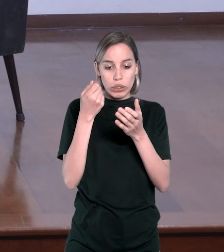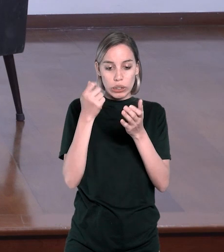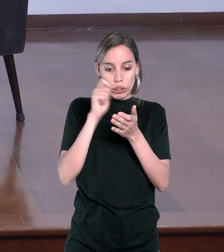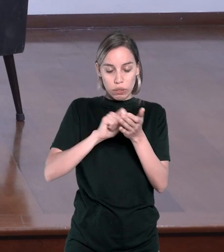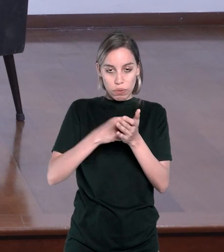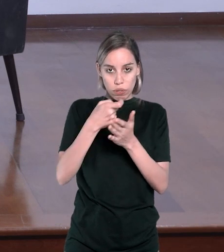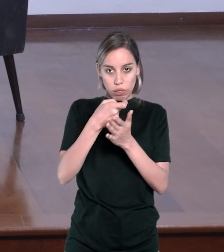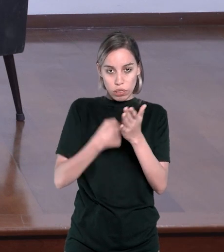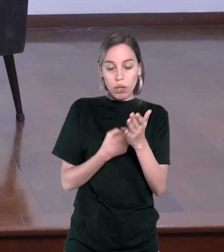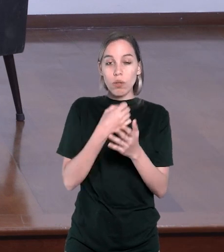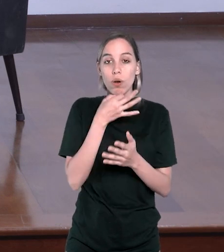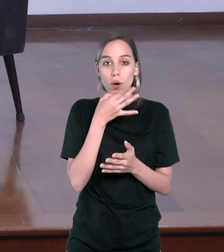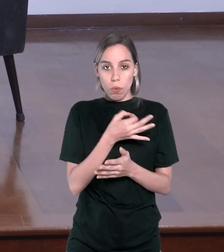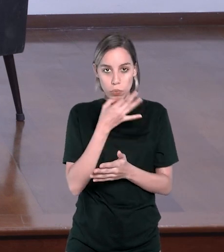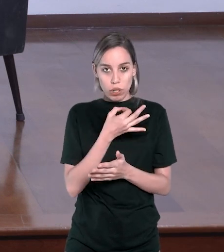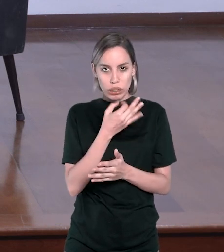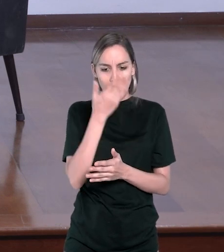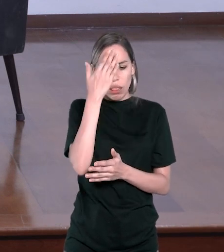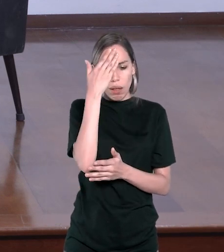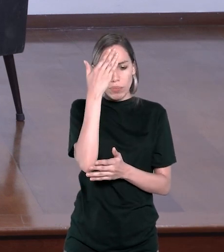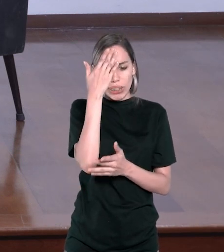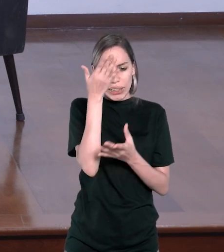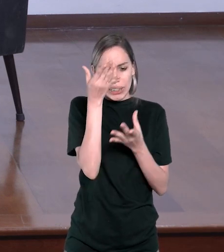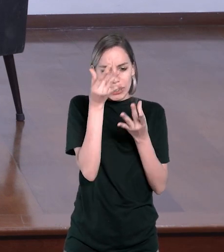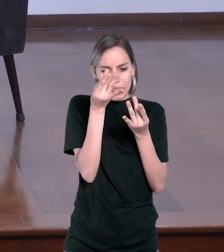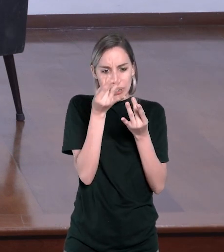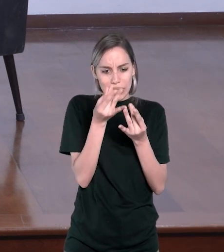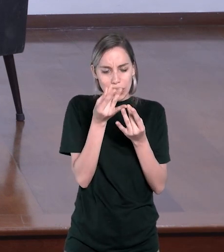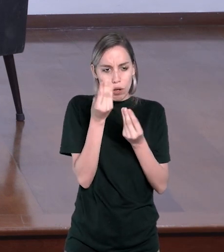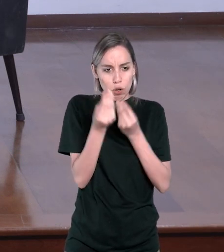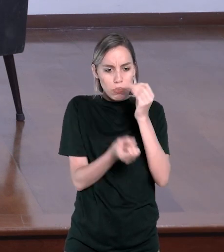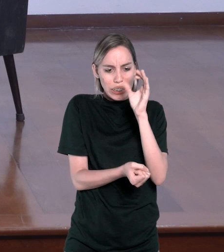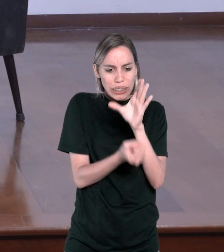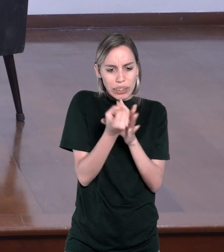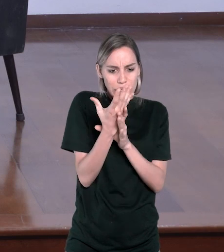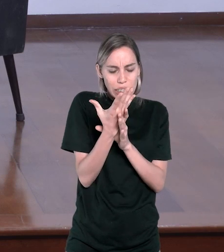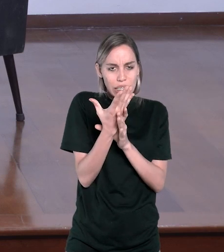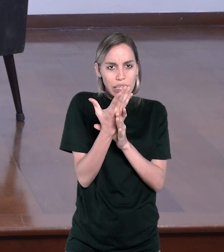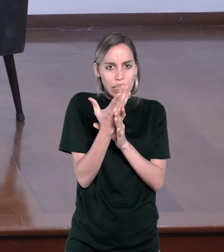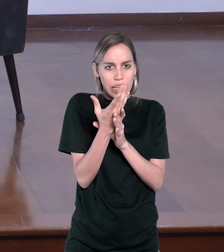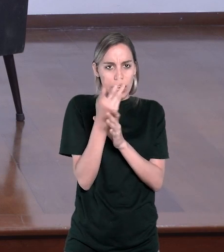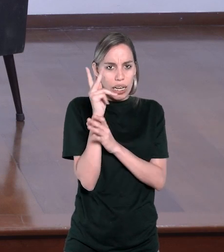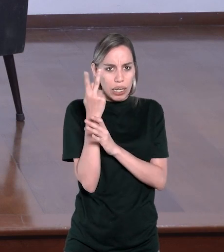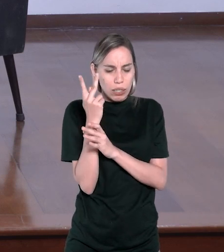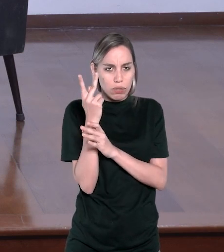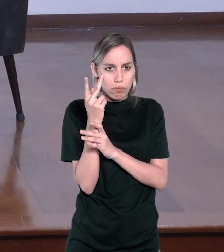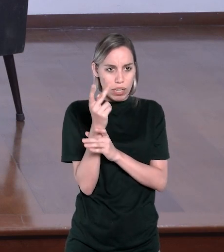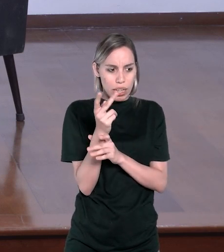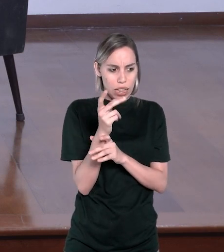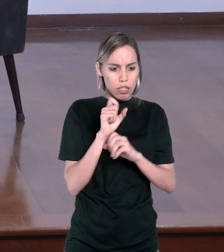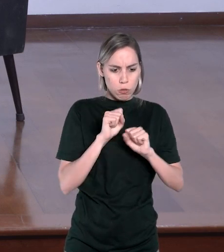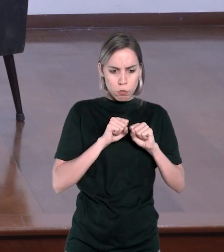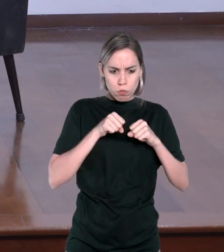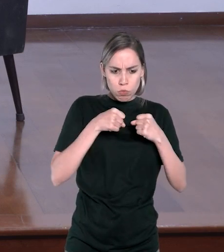opinativo. A técnica, os Estados Unidos têm uma técnica para formar escritores extremamente forte das escolas públicas. Os meus filhos